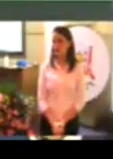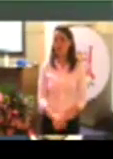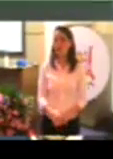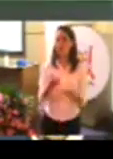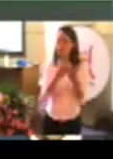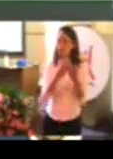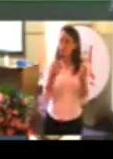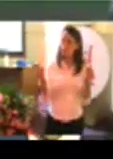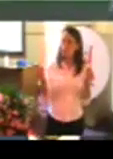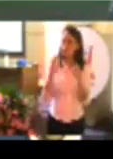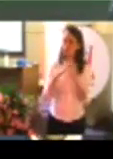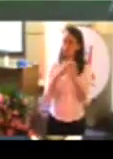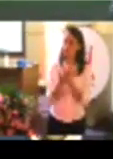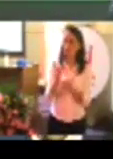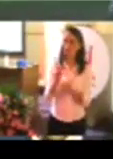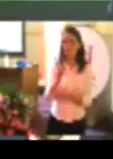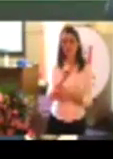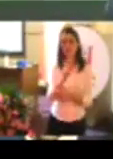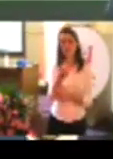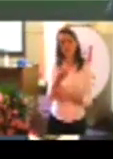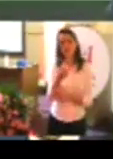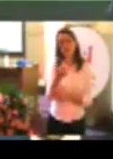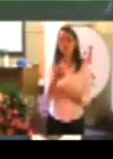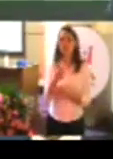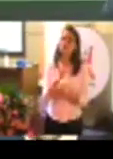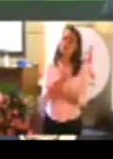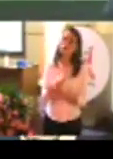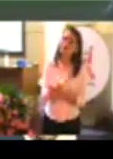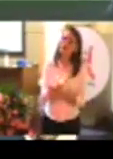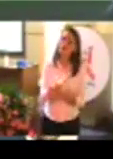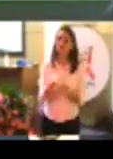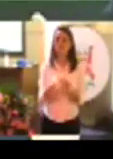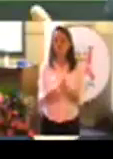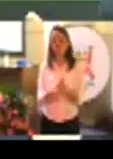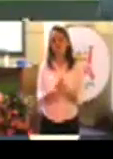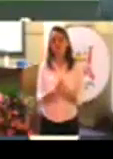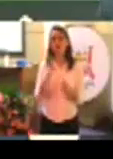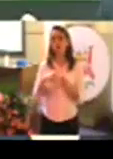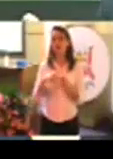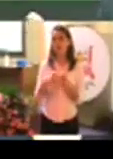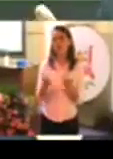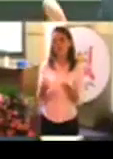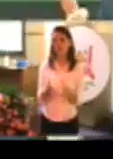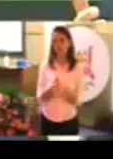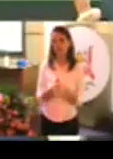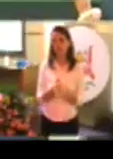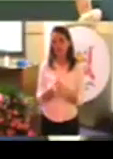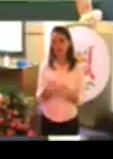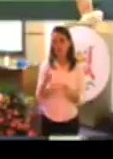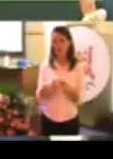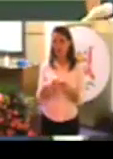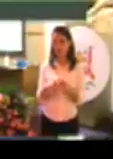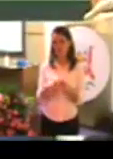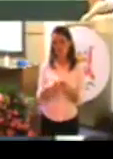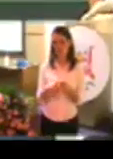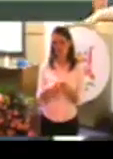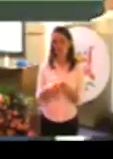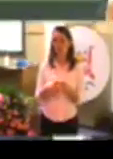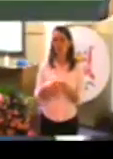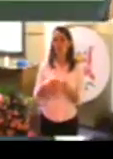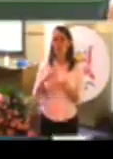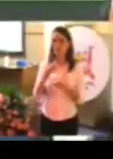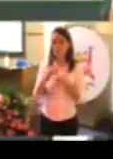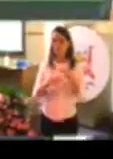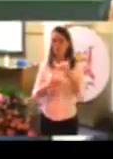É muito? Não. É pouco? Também não. Sabe por quê? Porque a